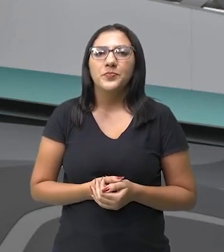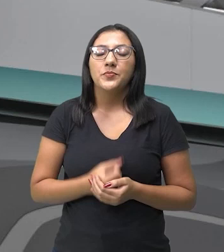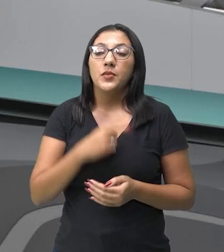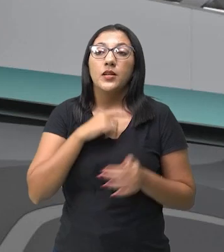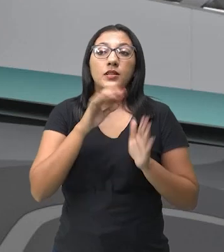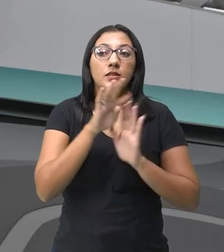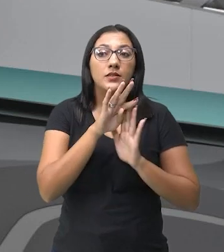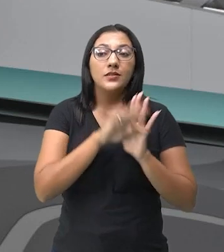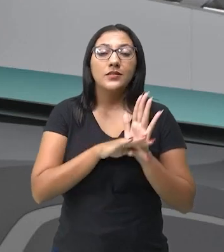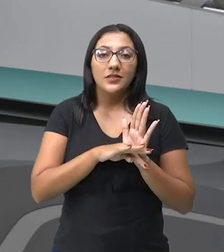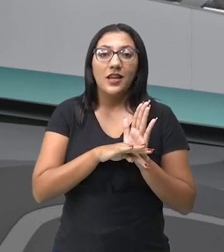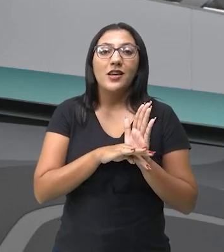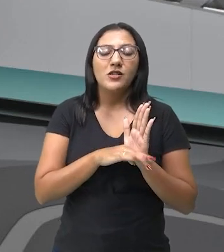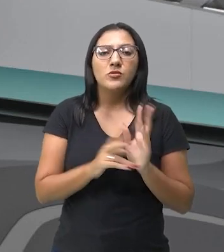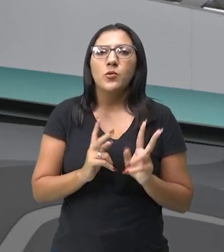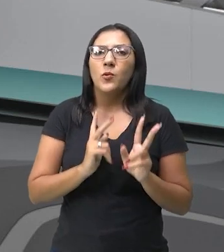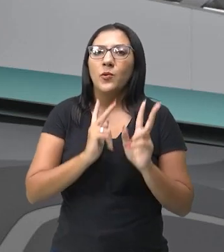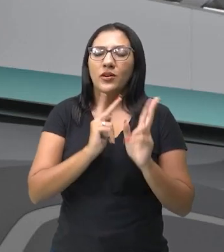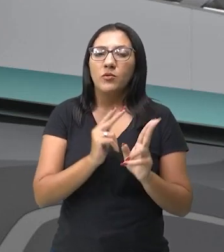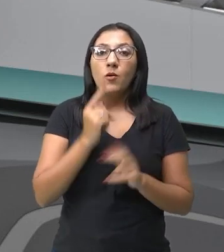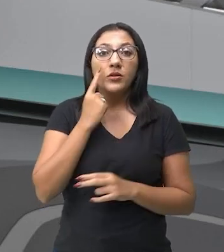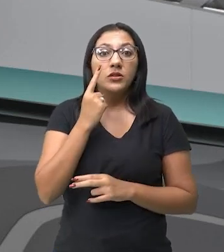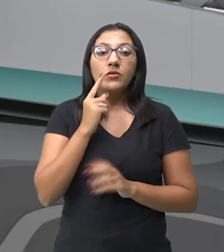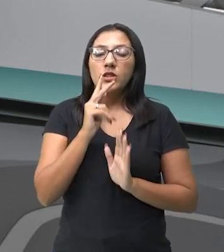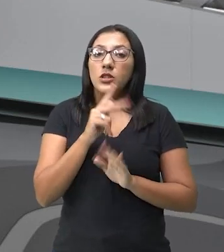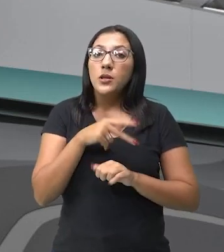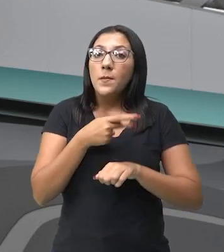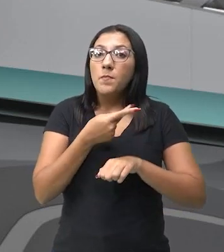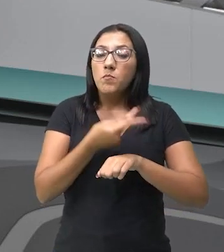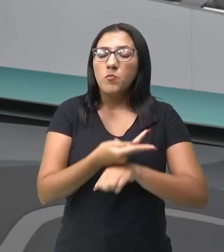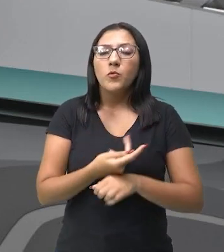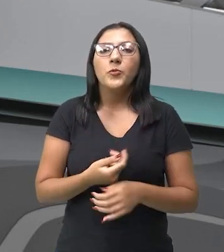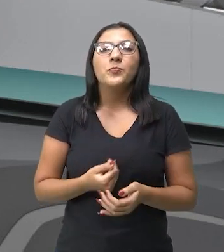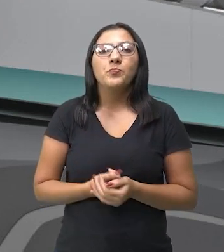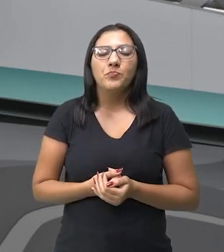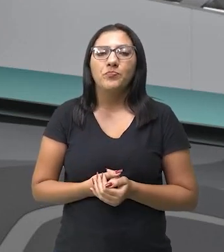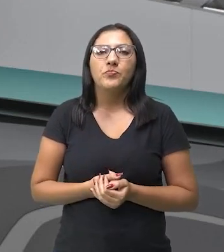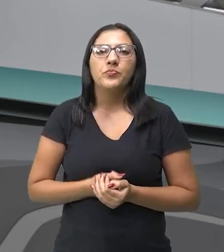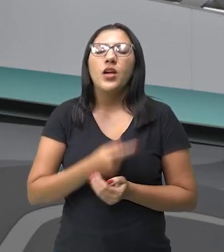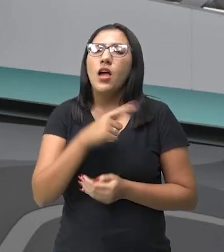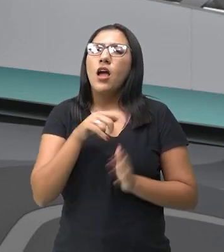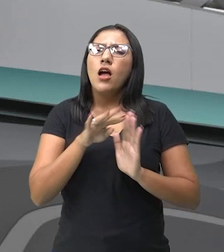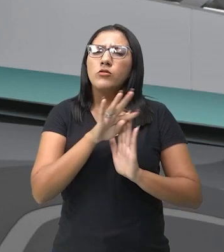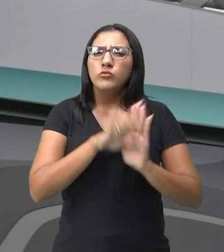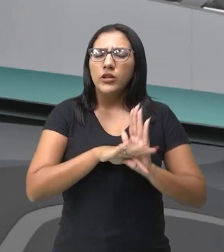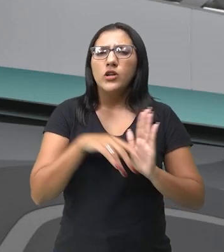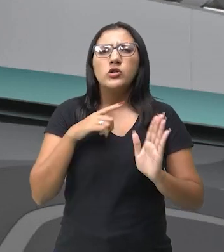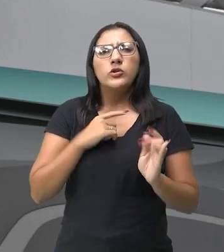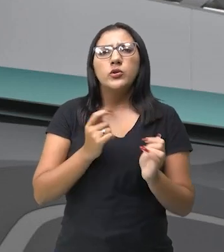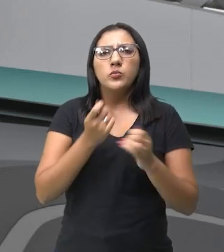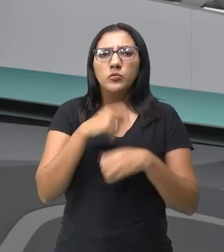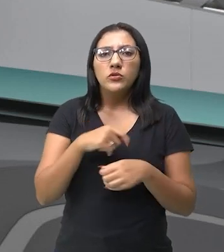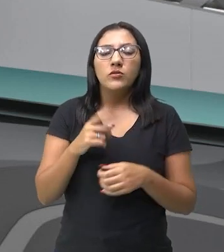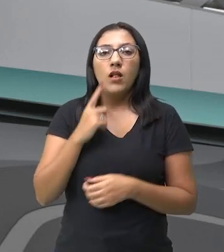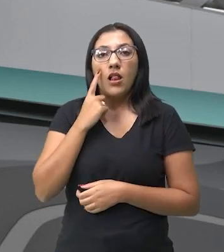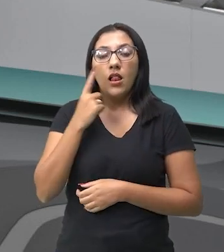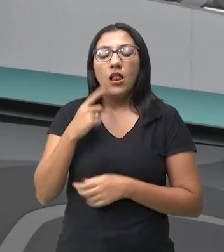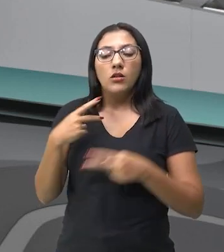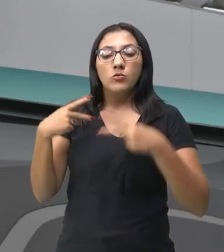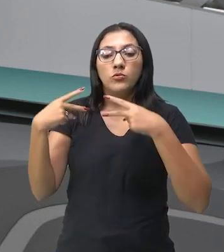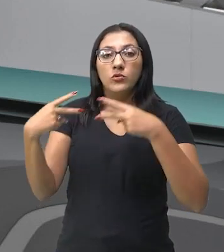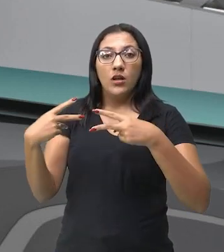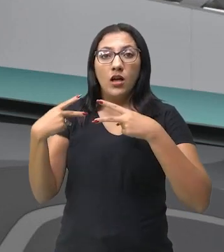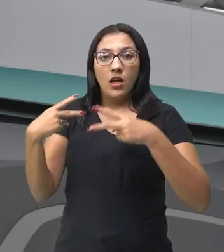textos assim, como esse que a gente vai trabalhar daqui a pouco. Olhem só. É um texto que a gente extrai lá do site